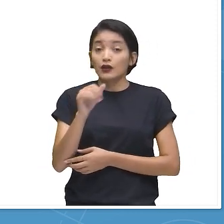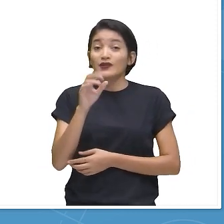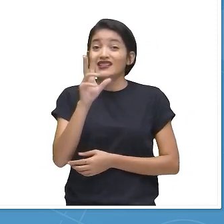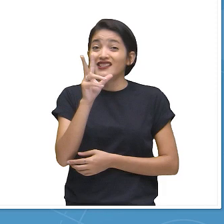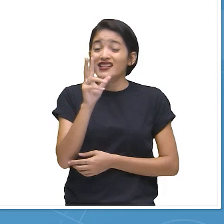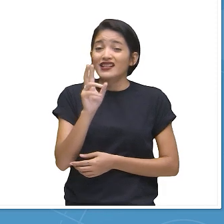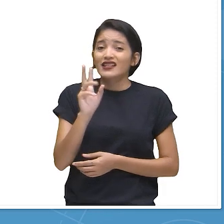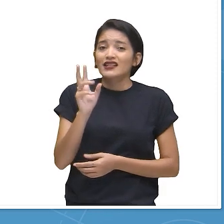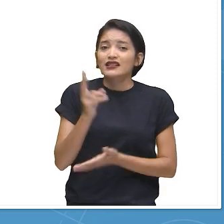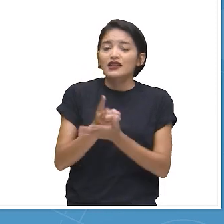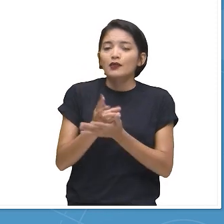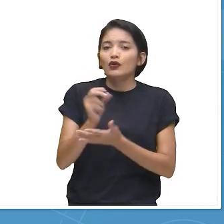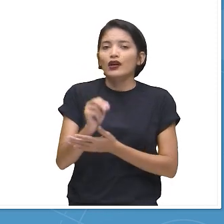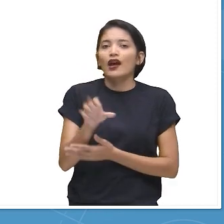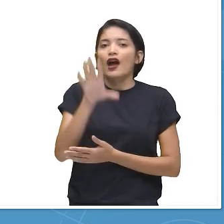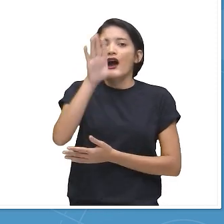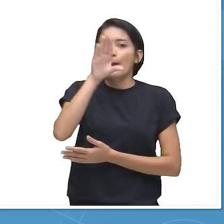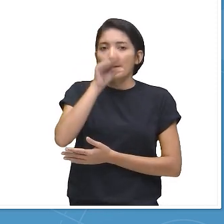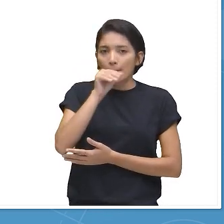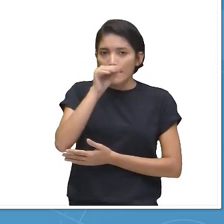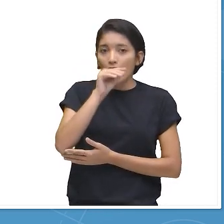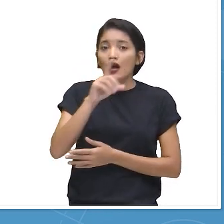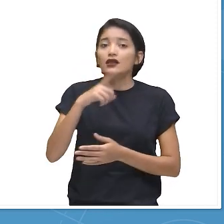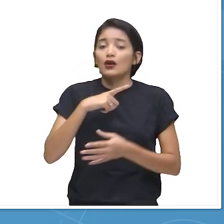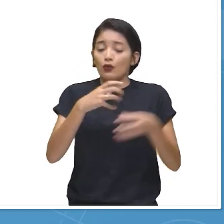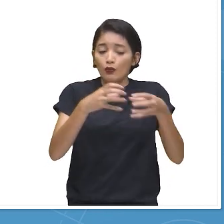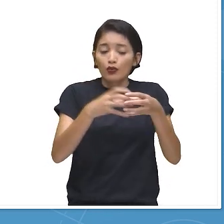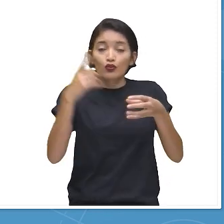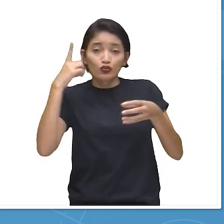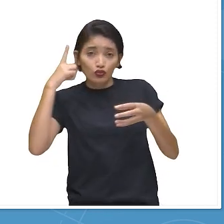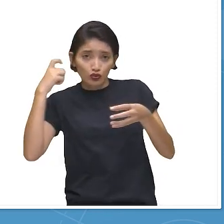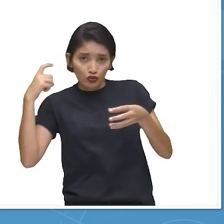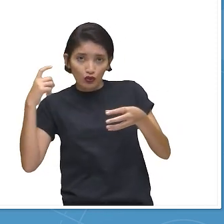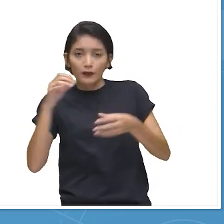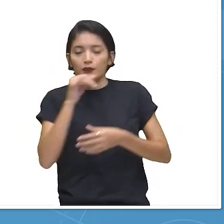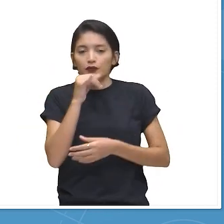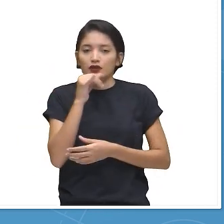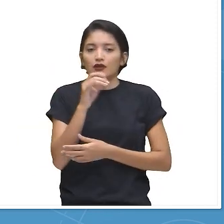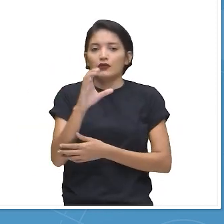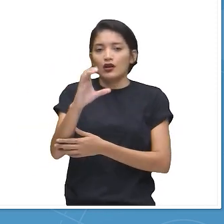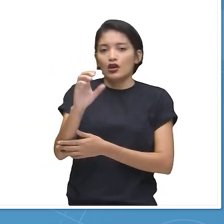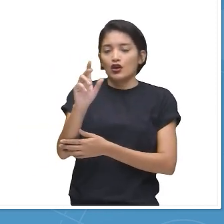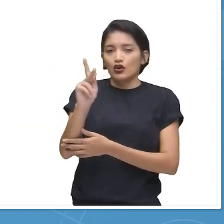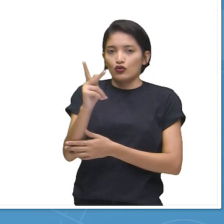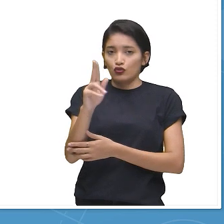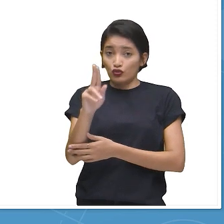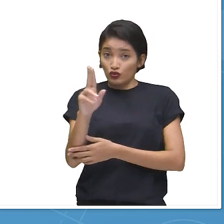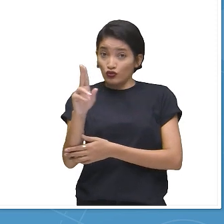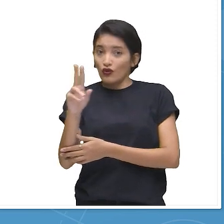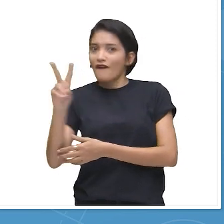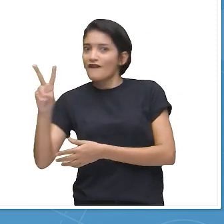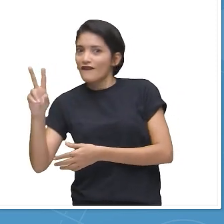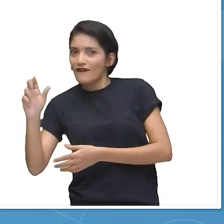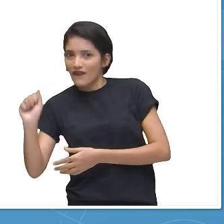boca, você emite um conjunto de som. Então, aqui, chuva, duas